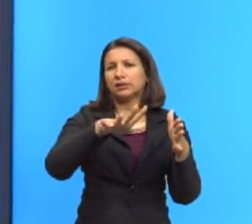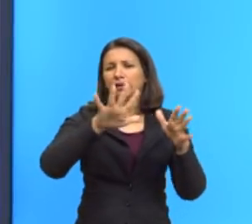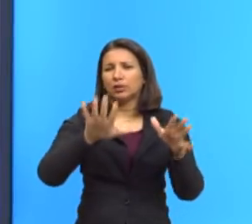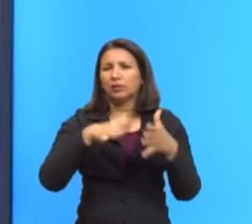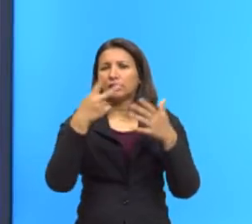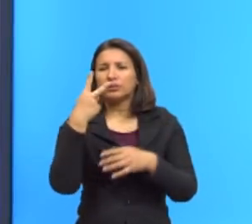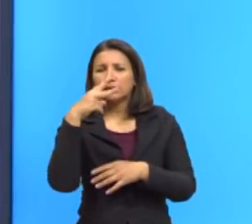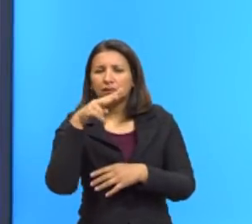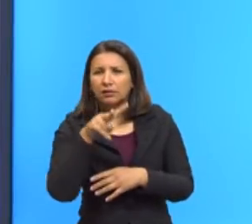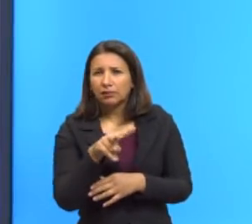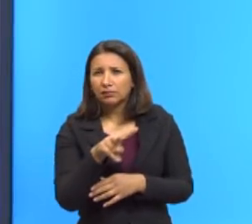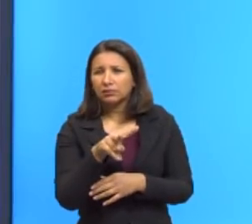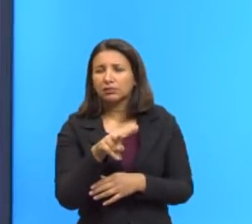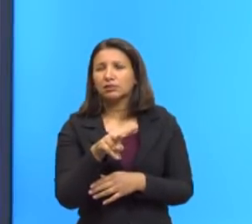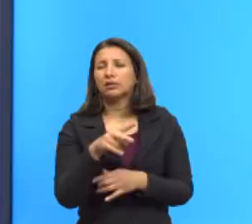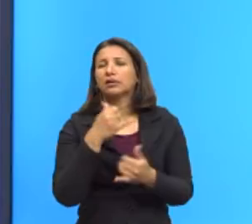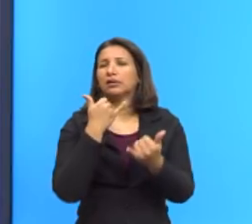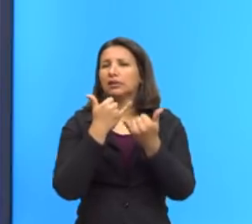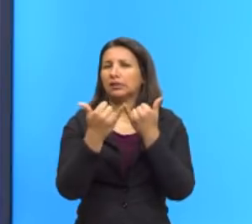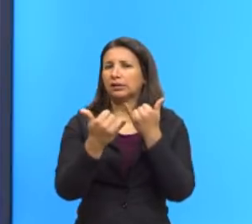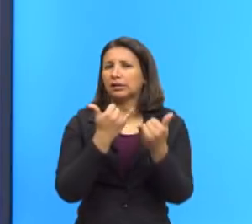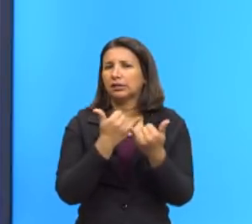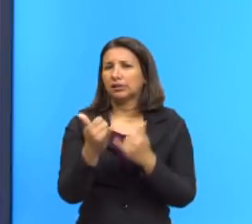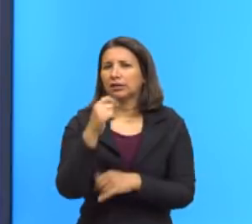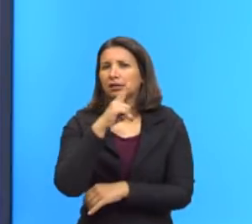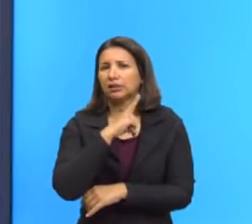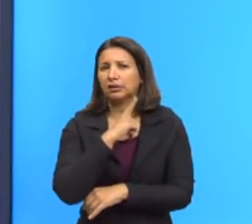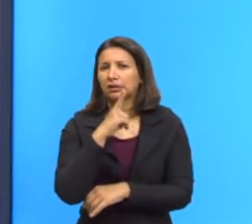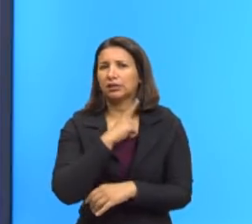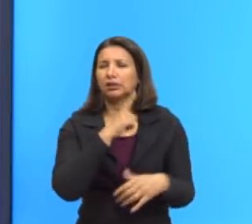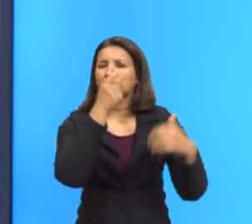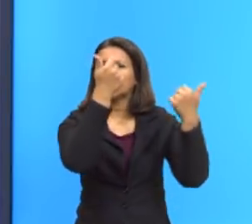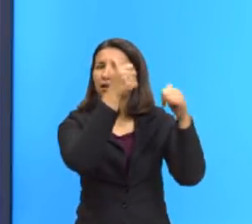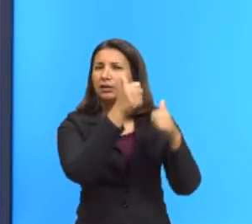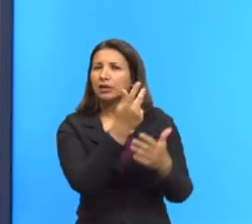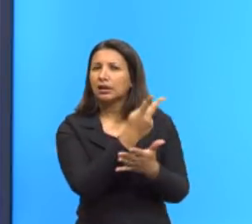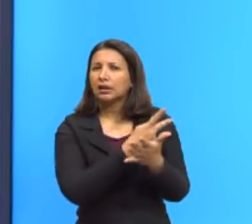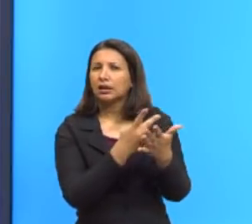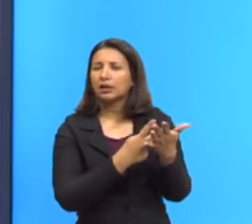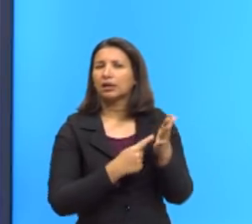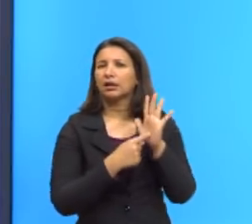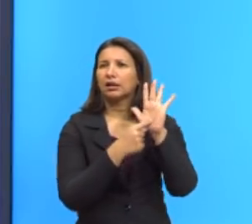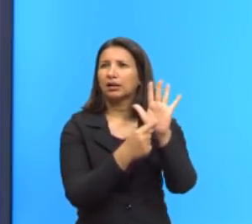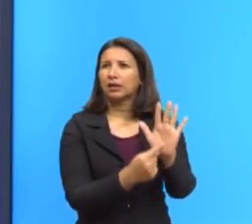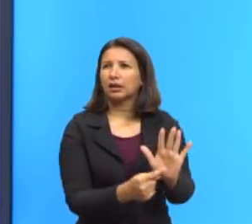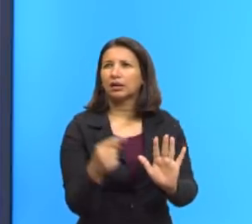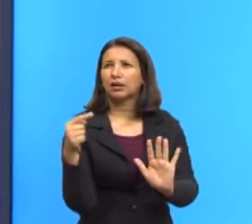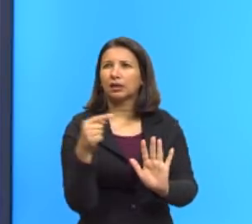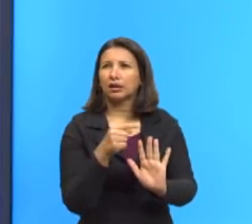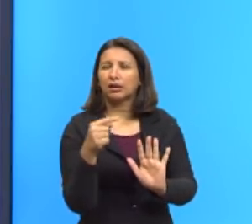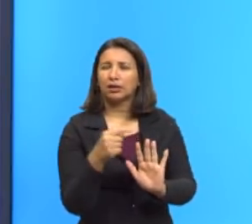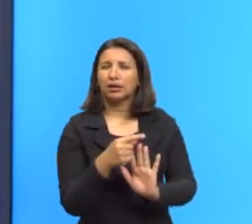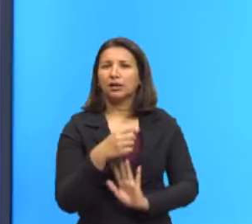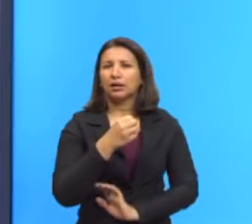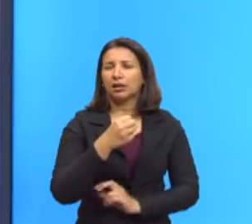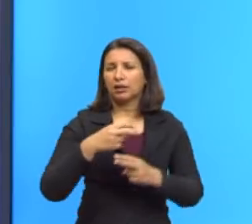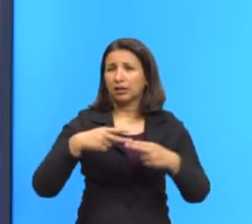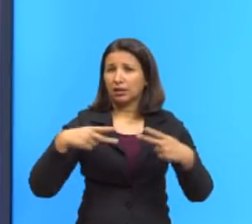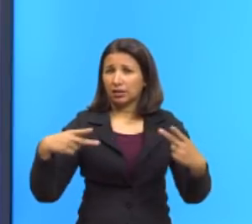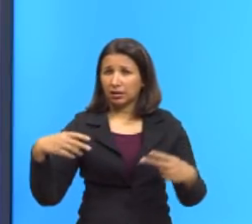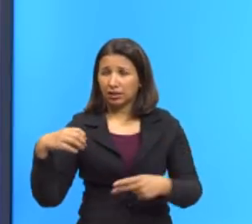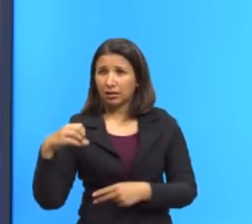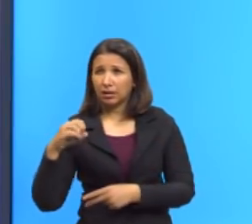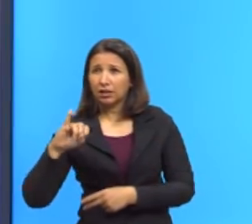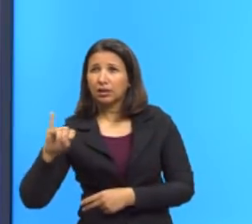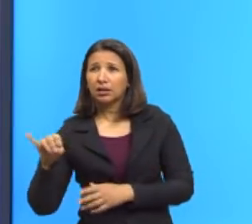espelho? Um exemplo aqui, tem o desenho na tela e mostra aqui o objeto, a